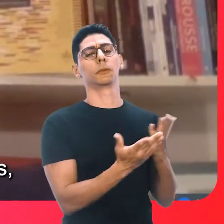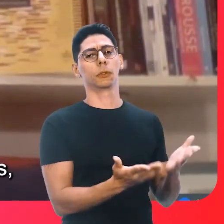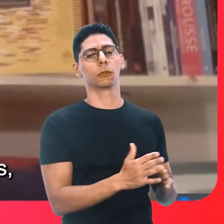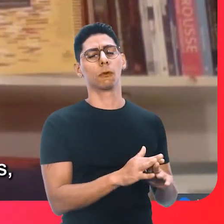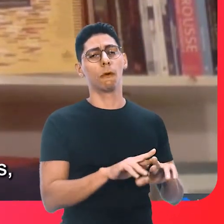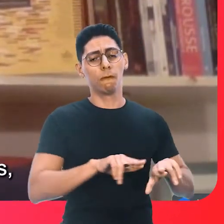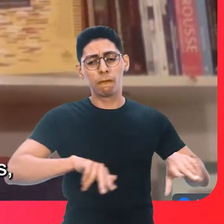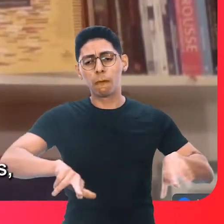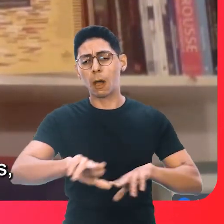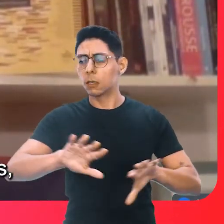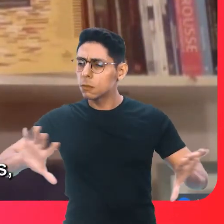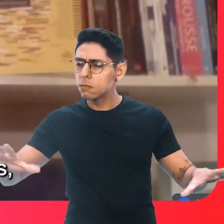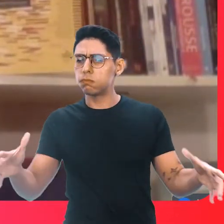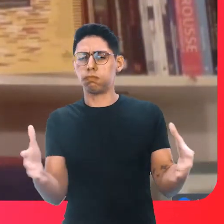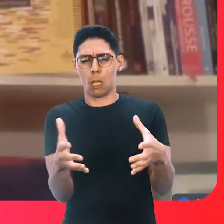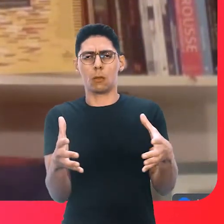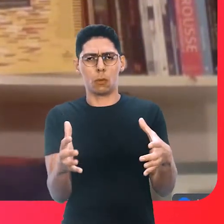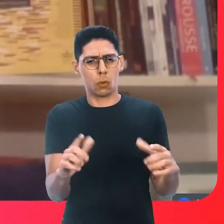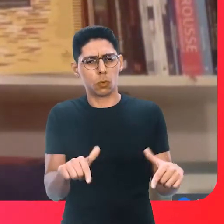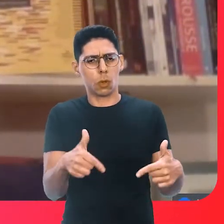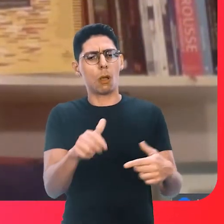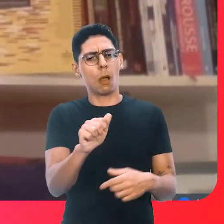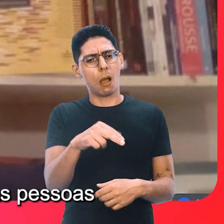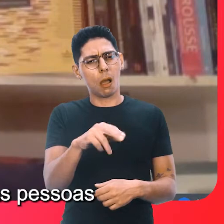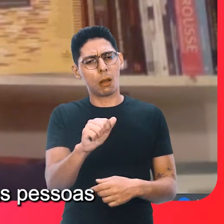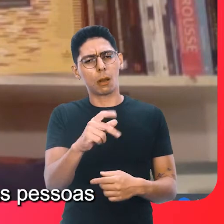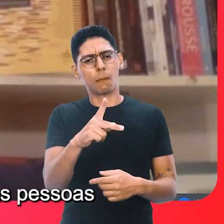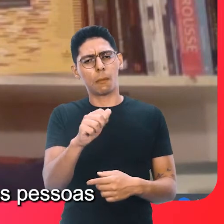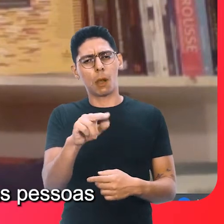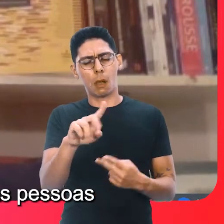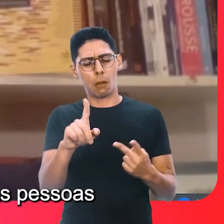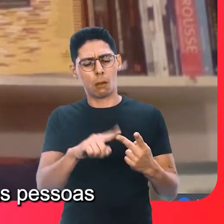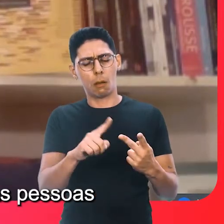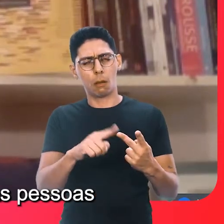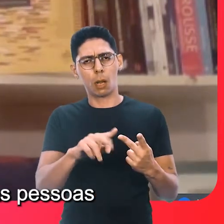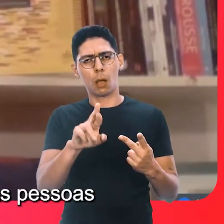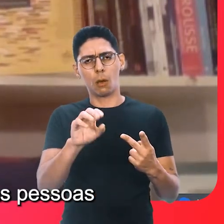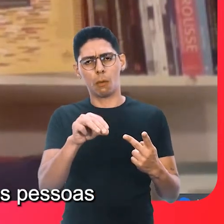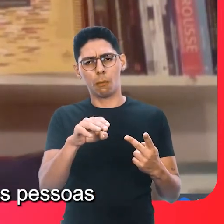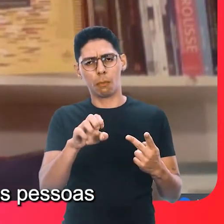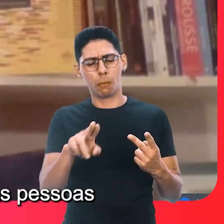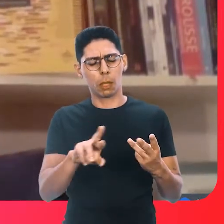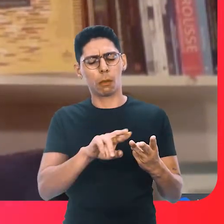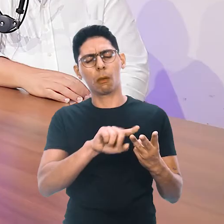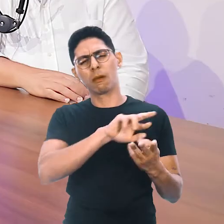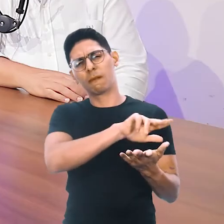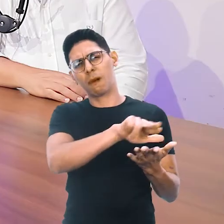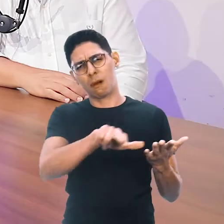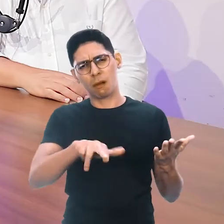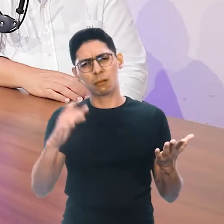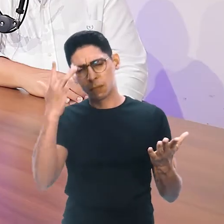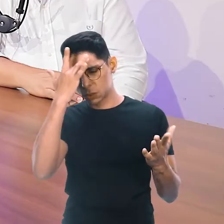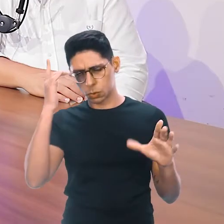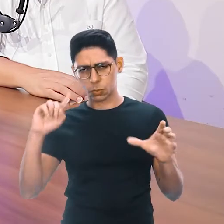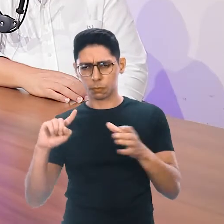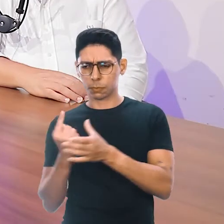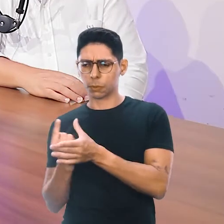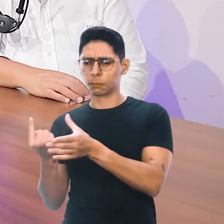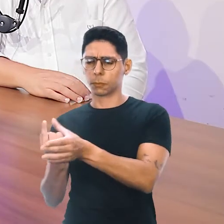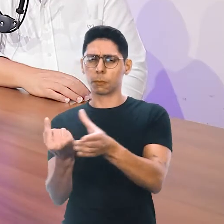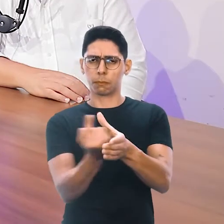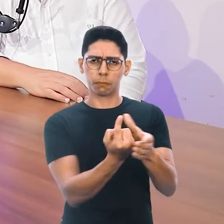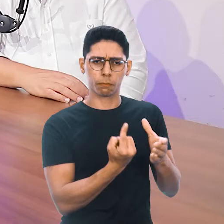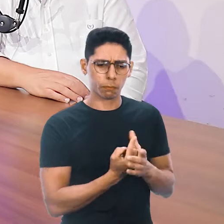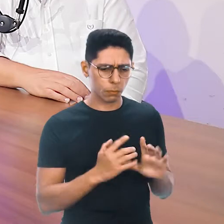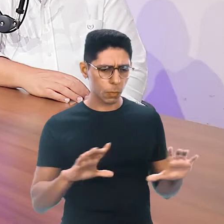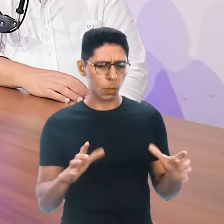várias pessoas, com a Ana Rita de Paula, com a Lia Crespo, com o Romeu Sasaki e outras pessoas que